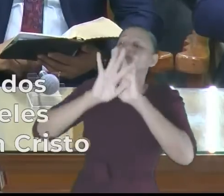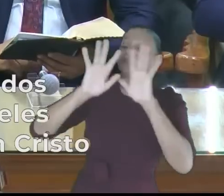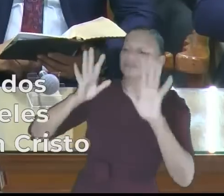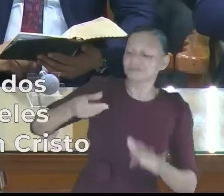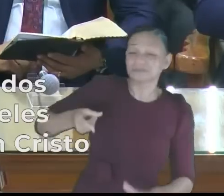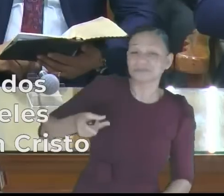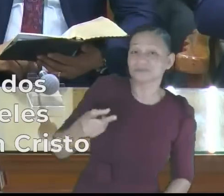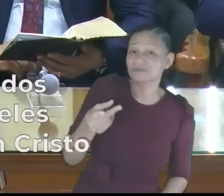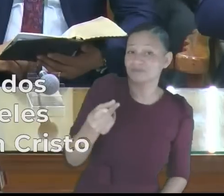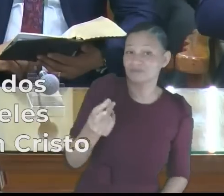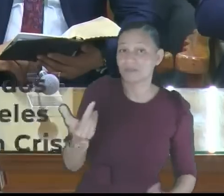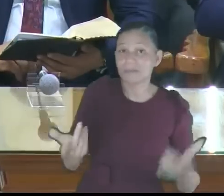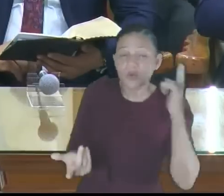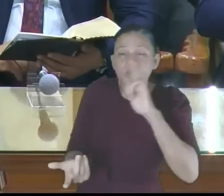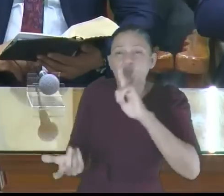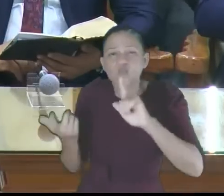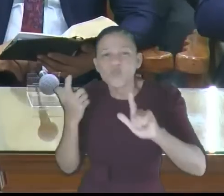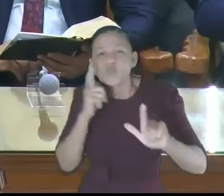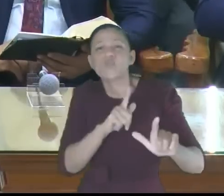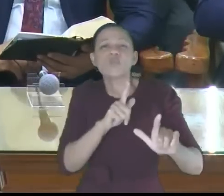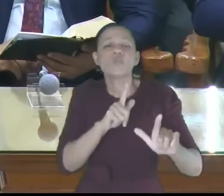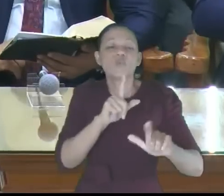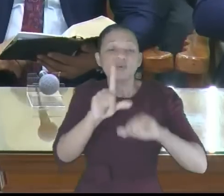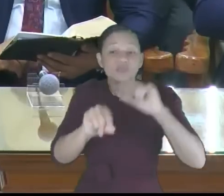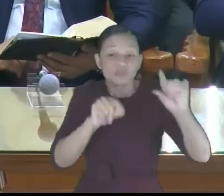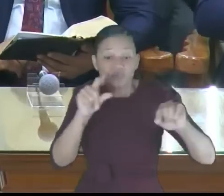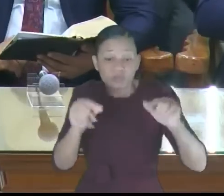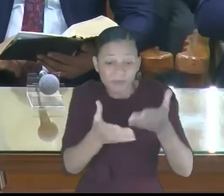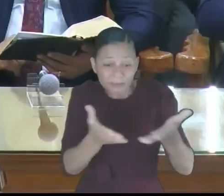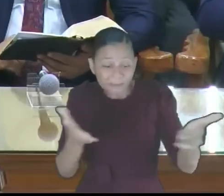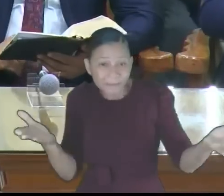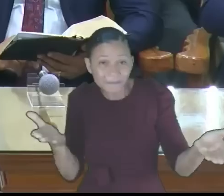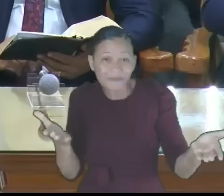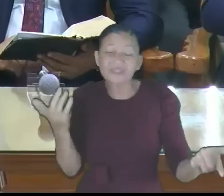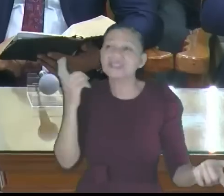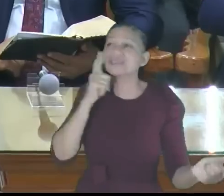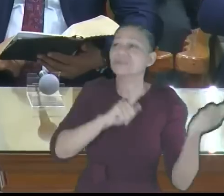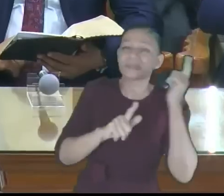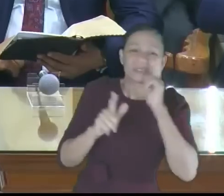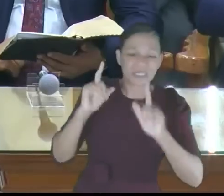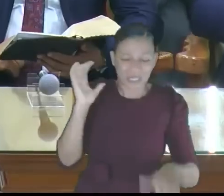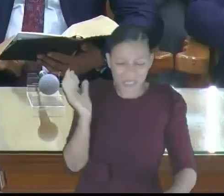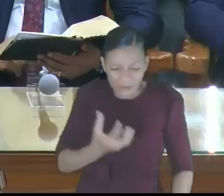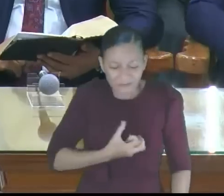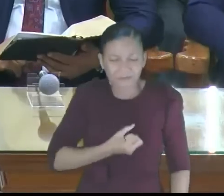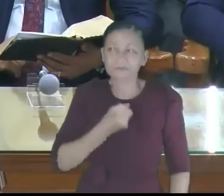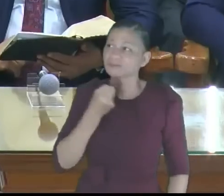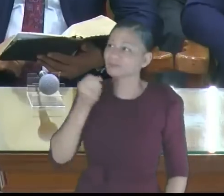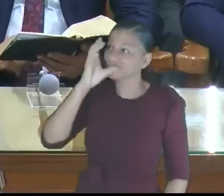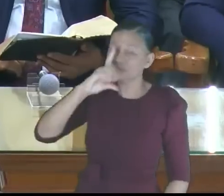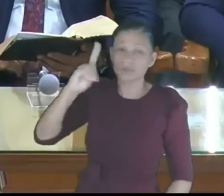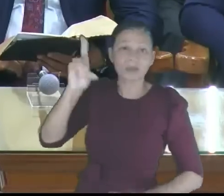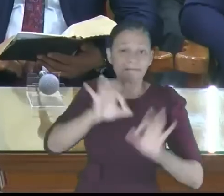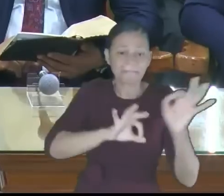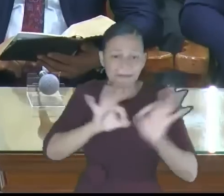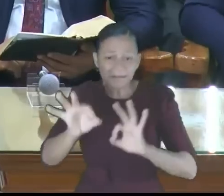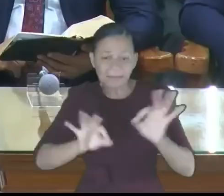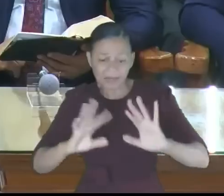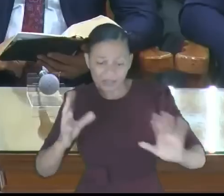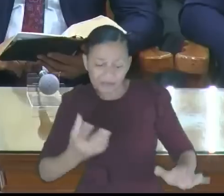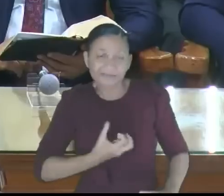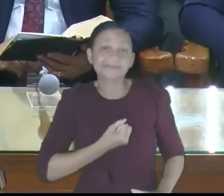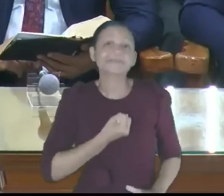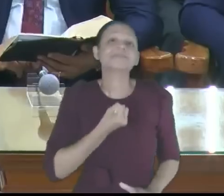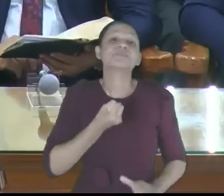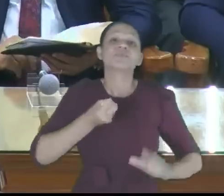disse que para alcançar os escolhidos, para alcançar as almas que Deus preparou para salvar, ele